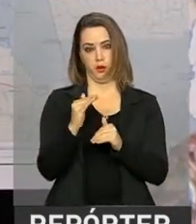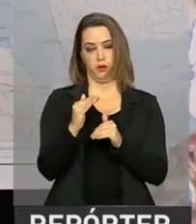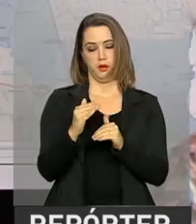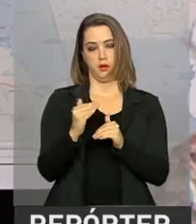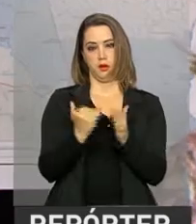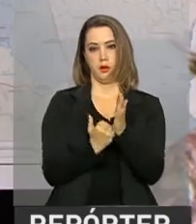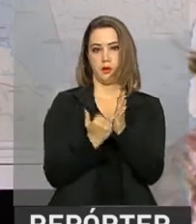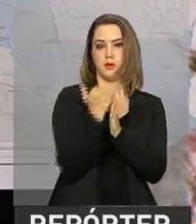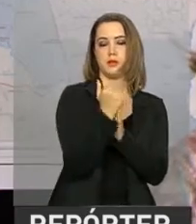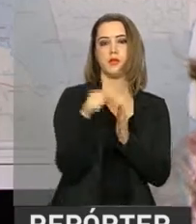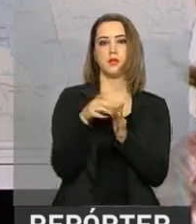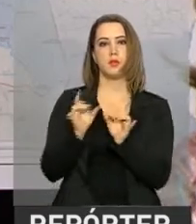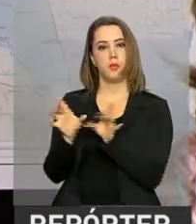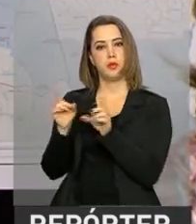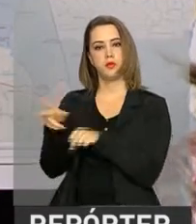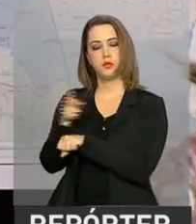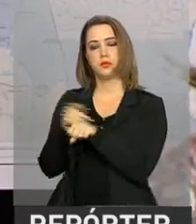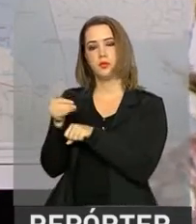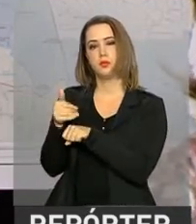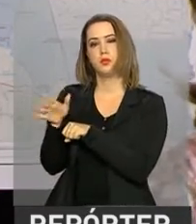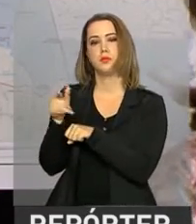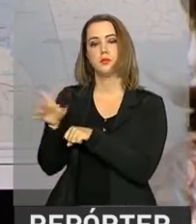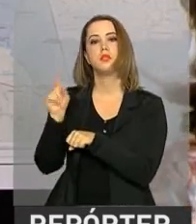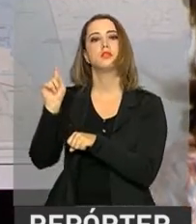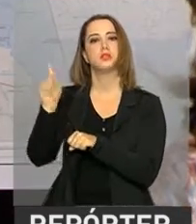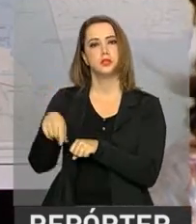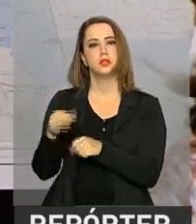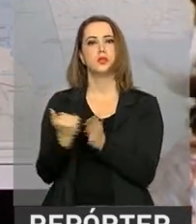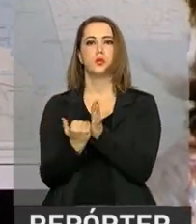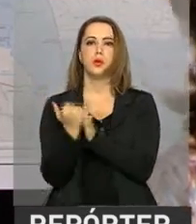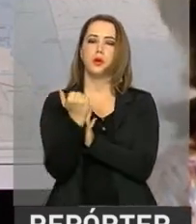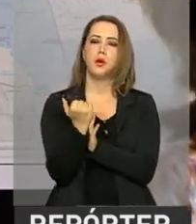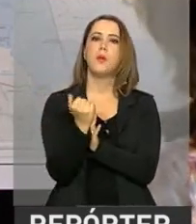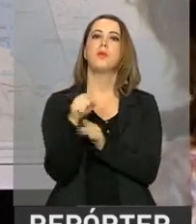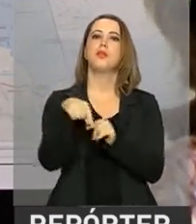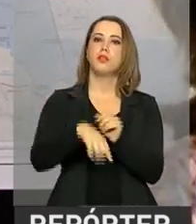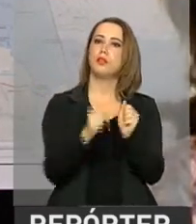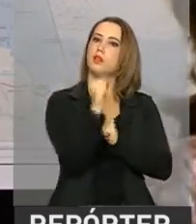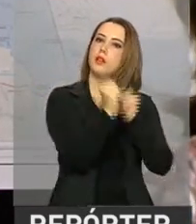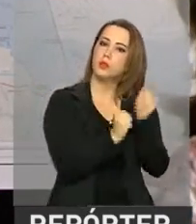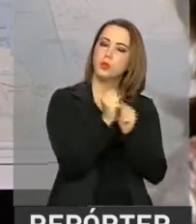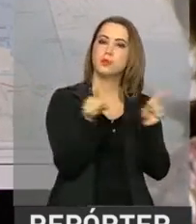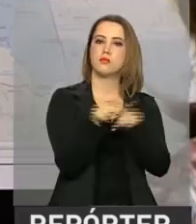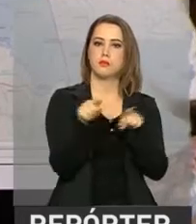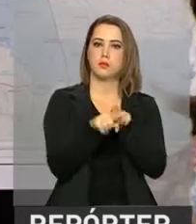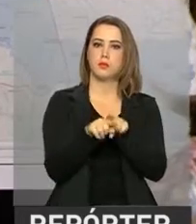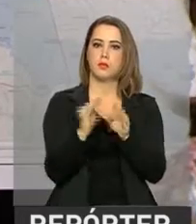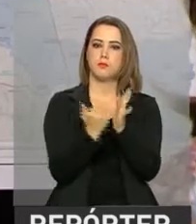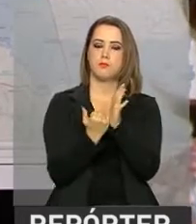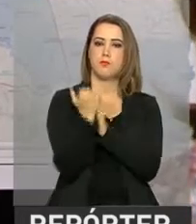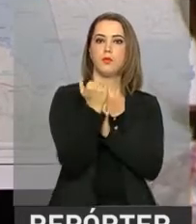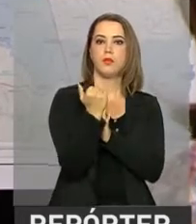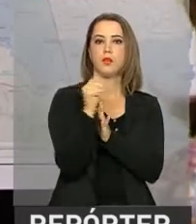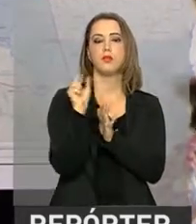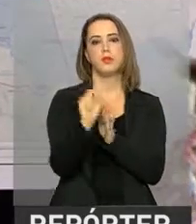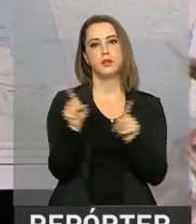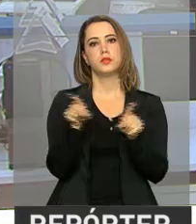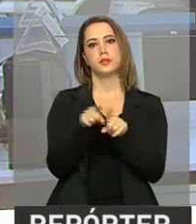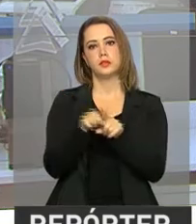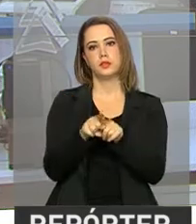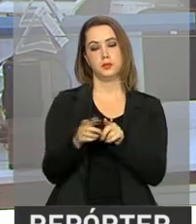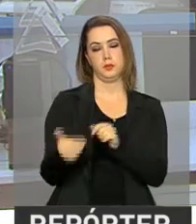amputação é é conseqüentemente aumento de produção e maior manutenção dos